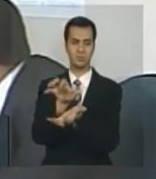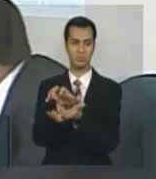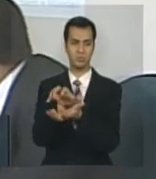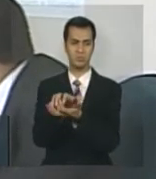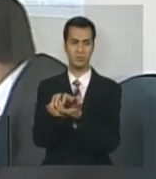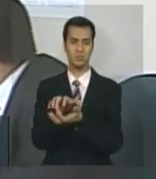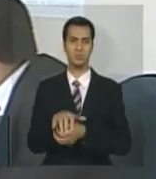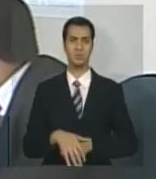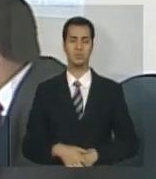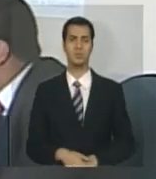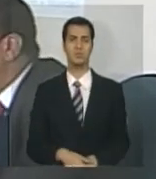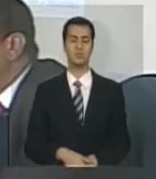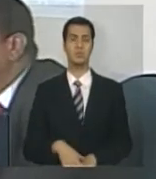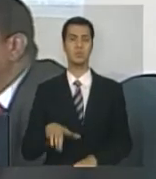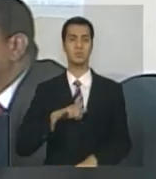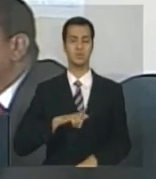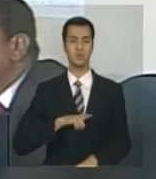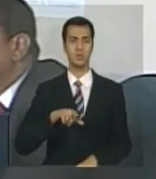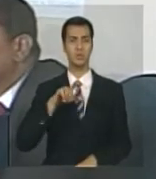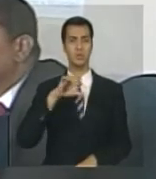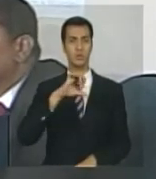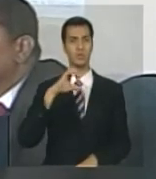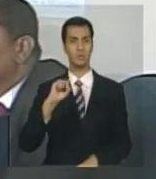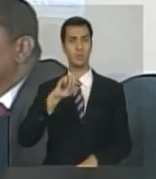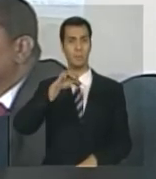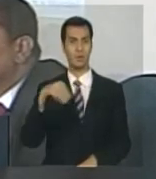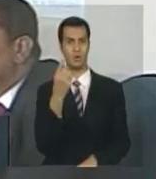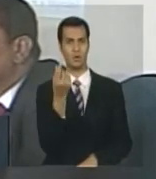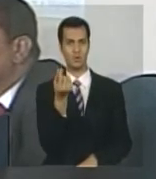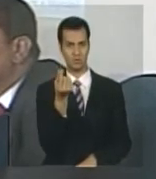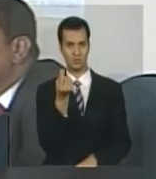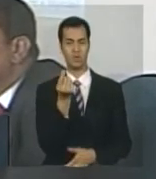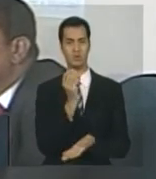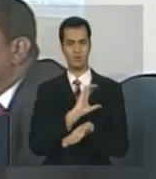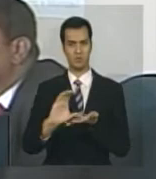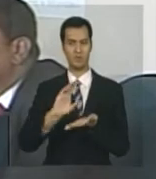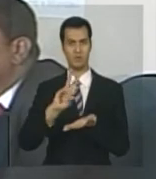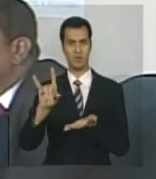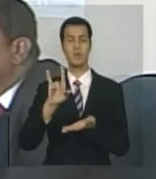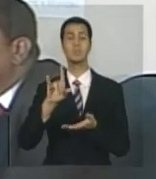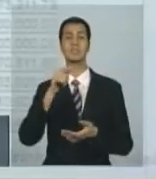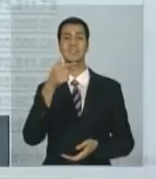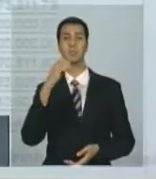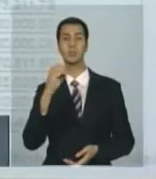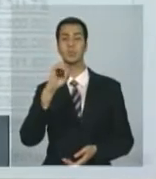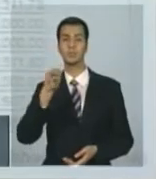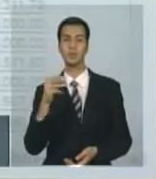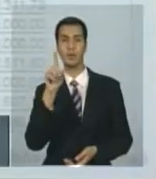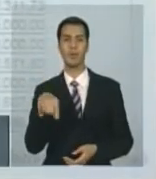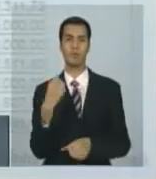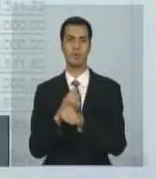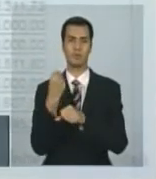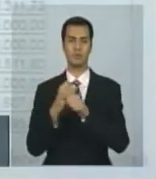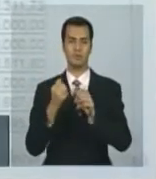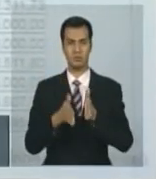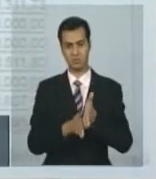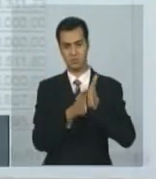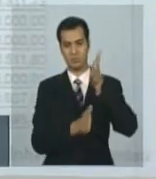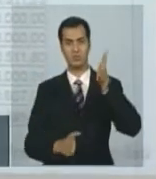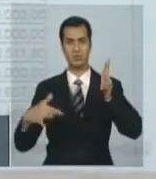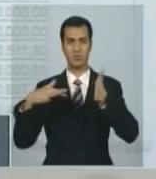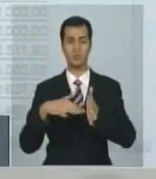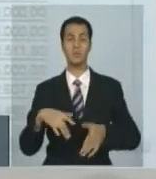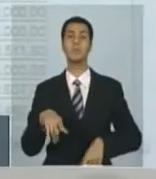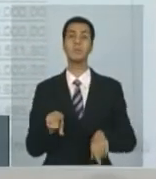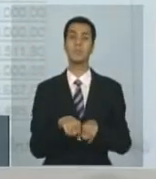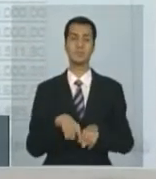dos 98, 70 milhões é para a construção desses sistemas de barragem. São Paulo depois vem com